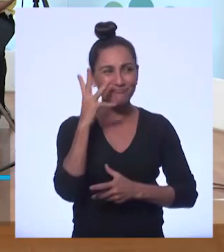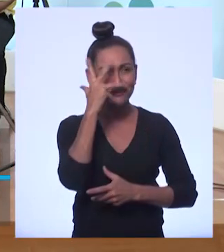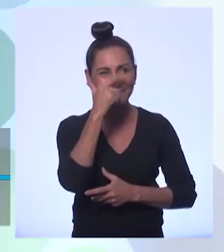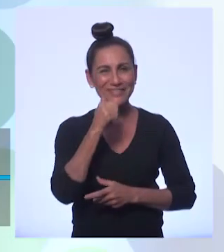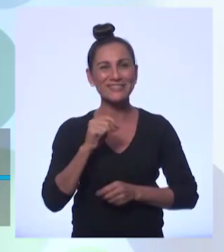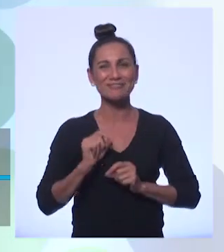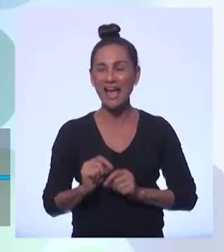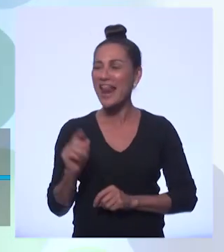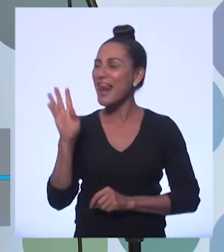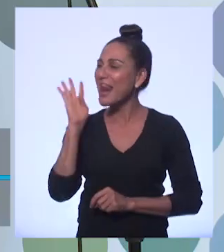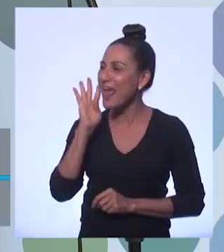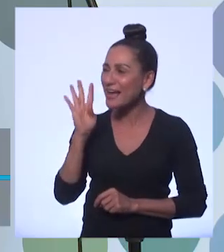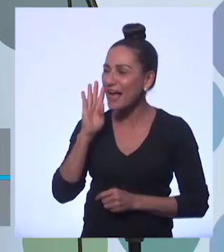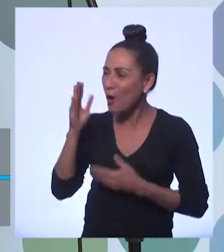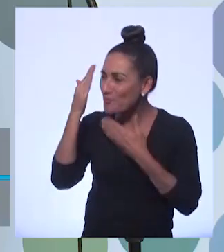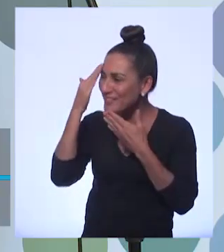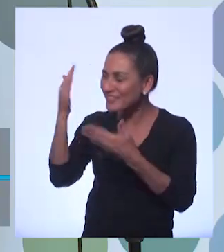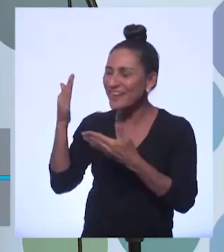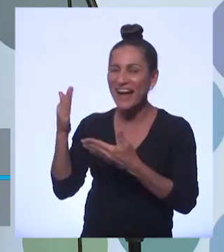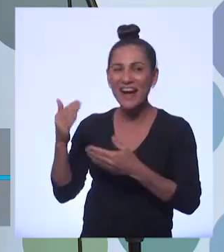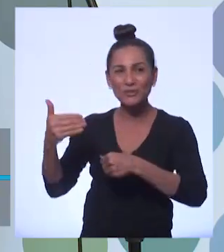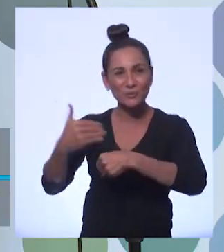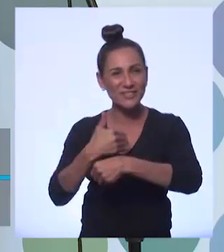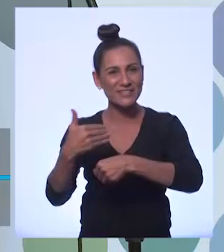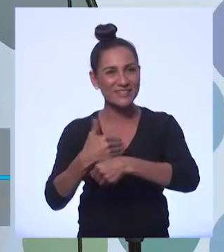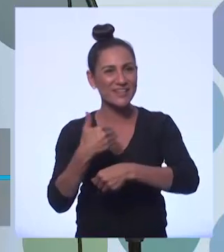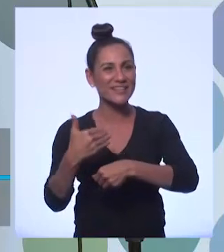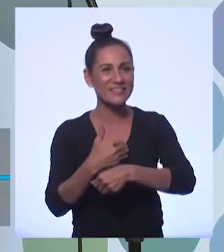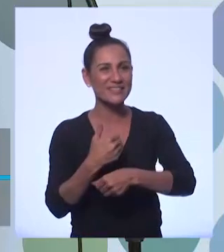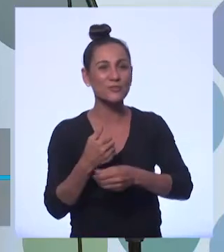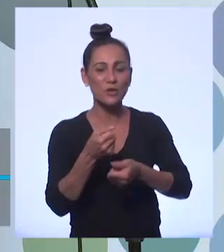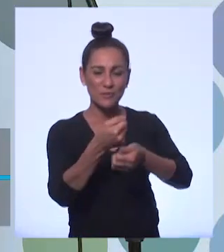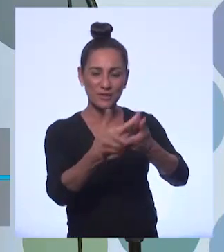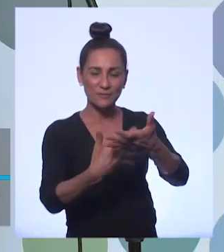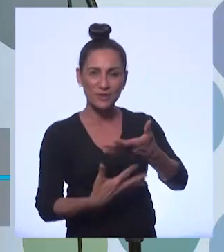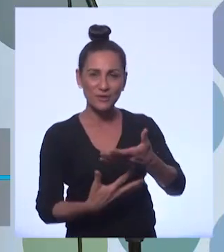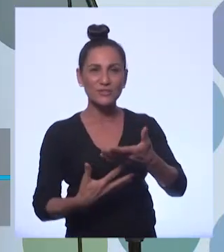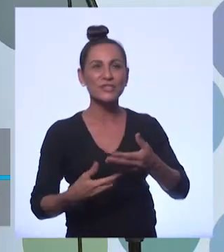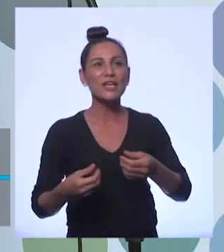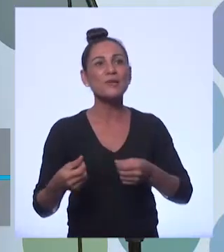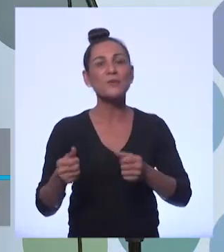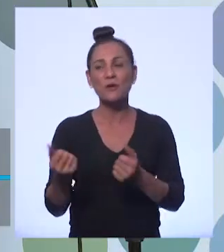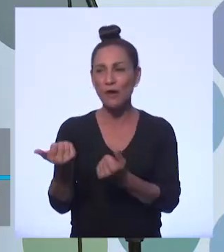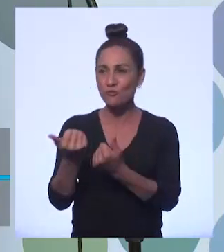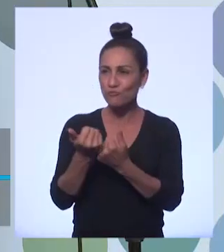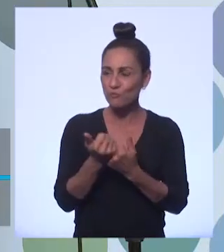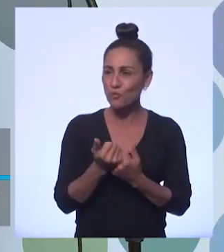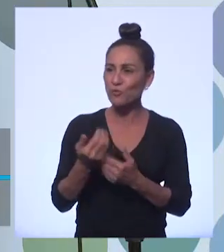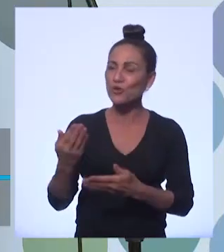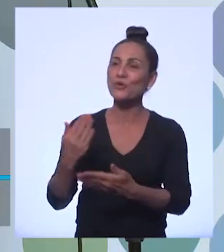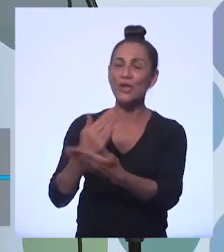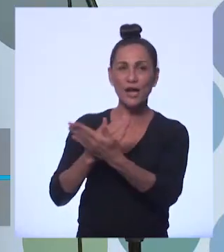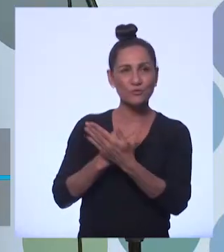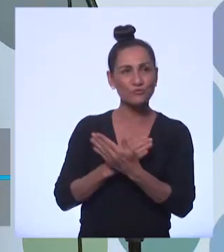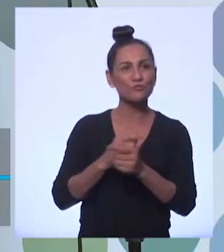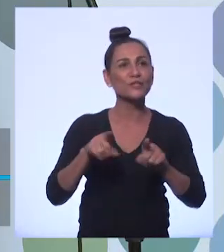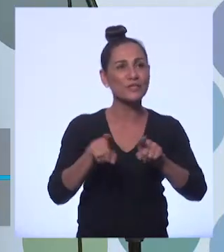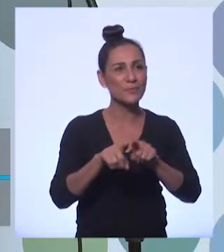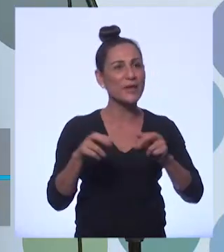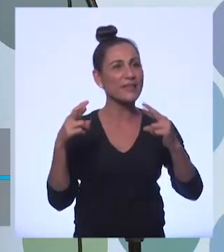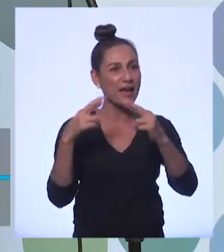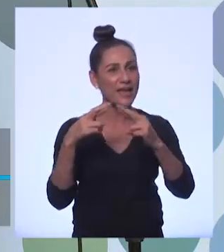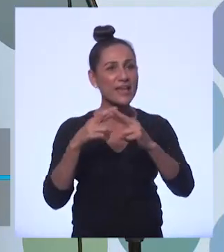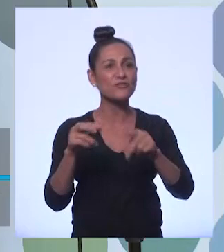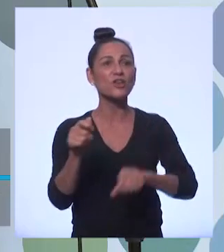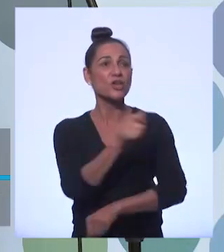Legal, poxa, legal. Obrigado aí pelas interações, pela contribuição de todos da rede, né? Dos alunos também, né? Que legal